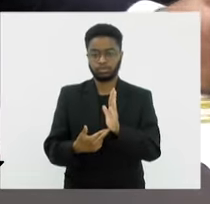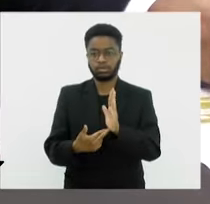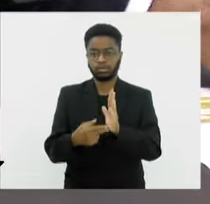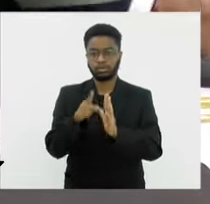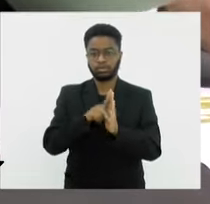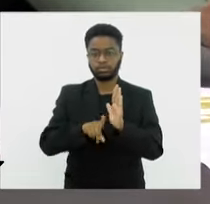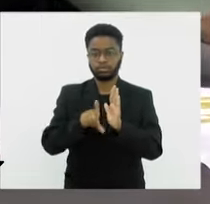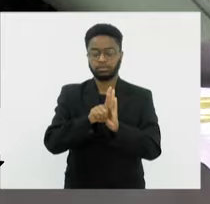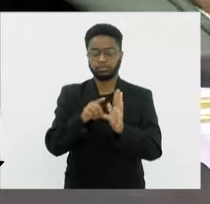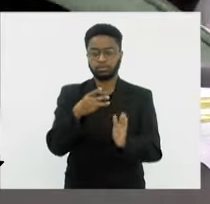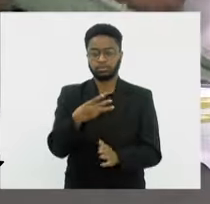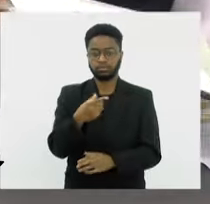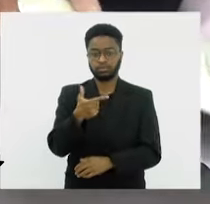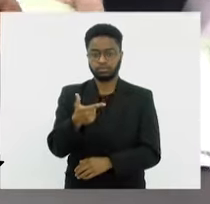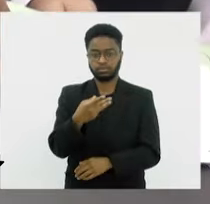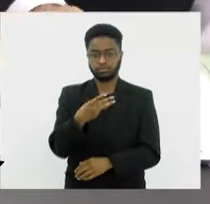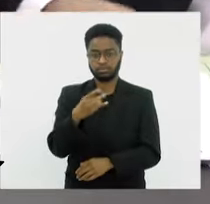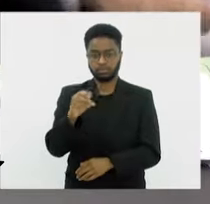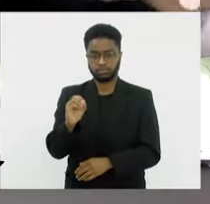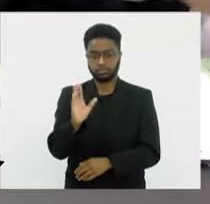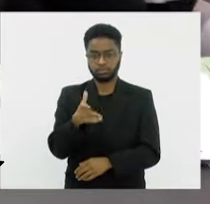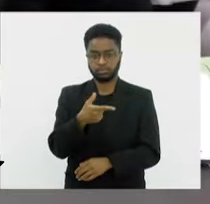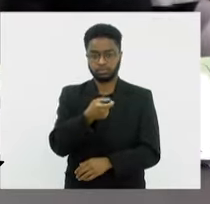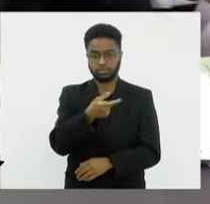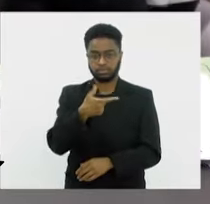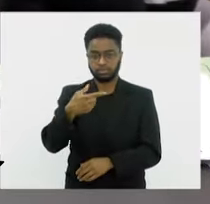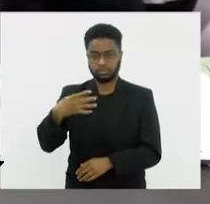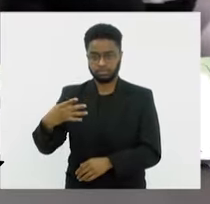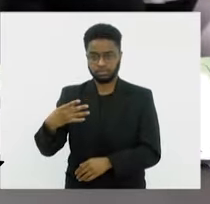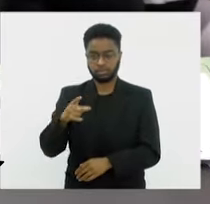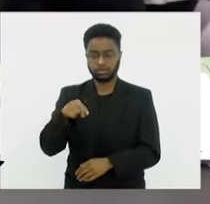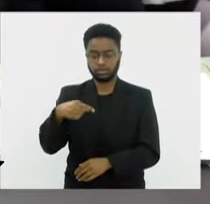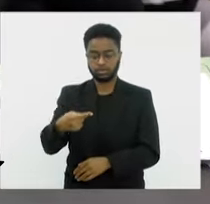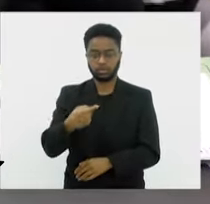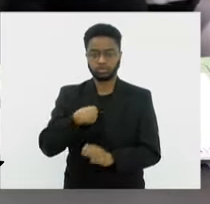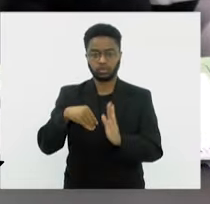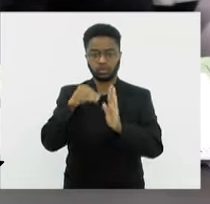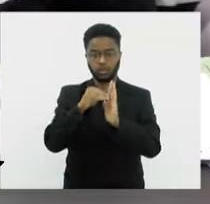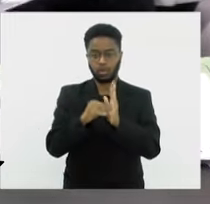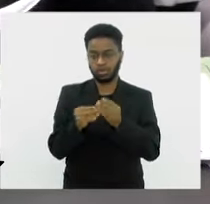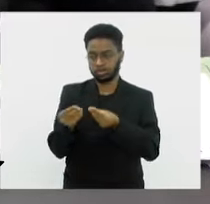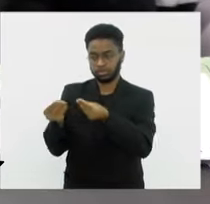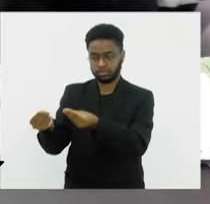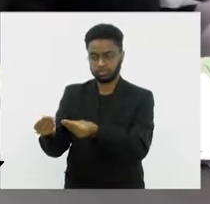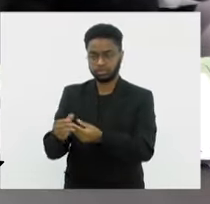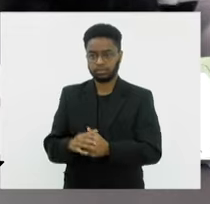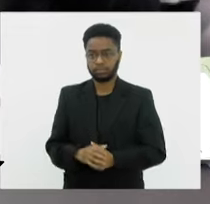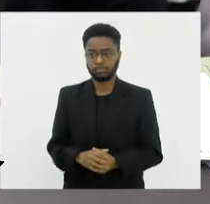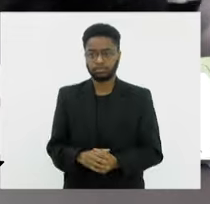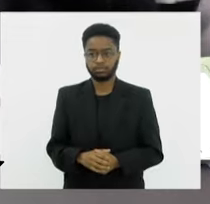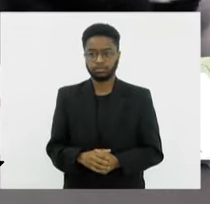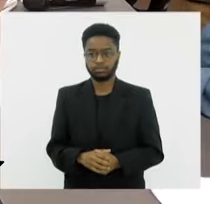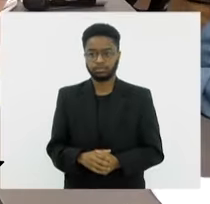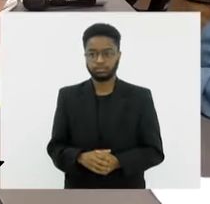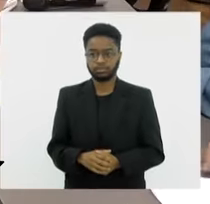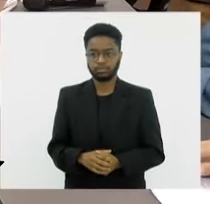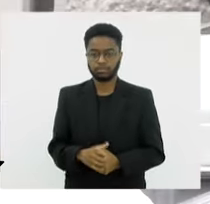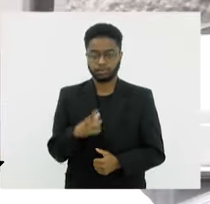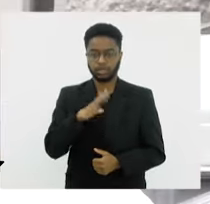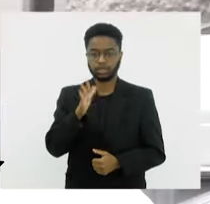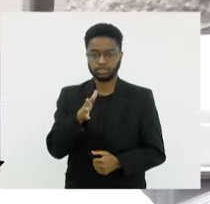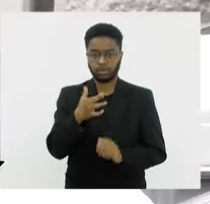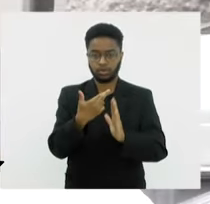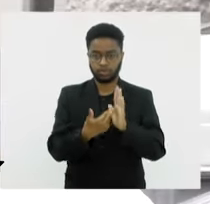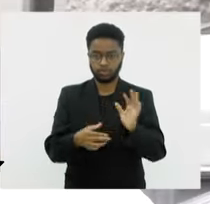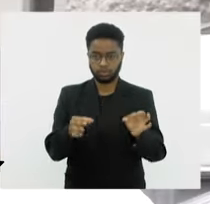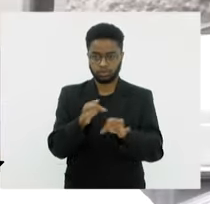PL 3230 de 24. Depois eu deixo aqui com esses, o doutor Fernando. Os demais já estão com relatores distribuídos, né?